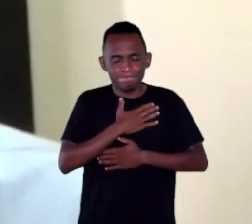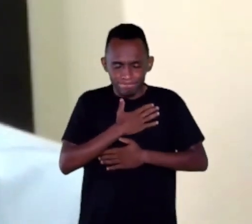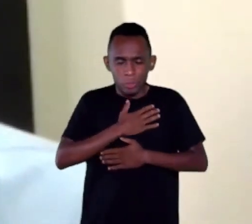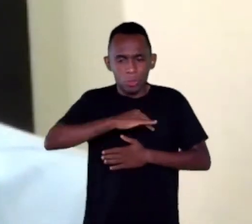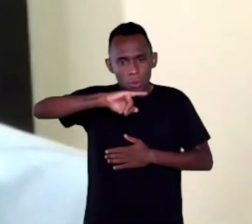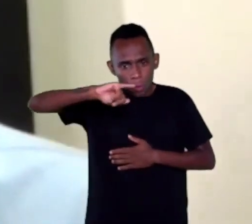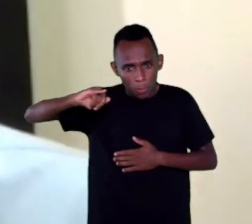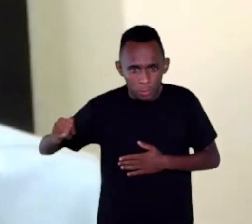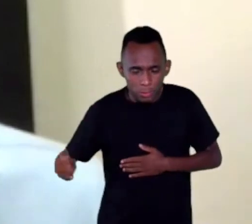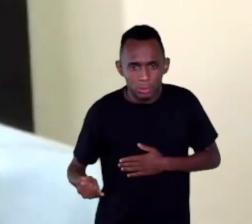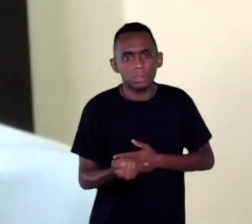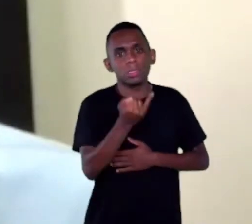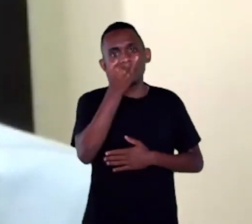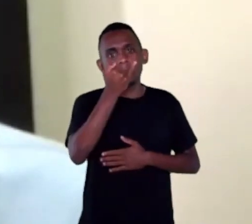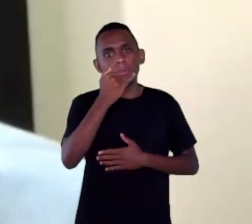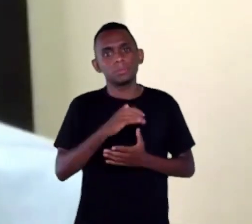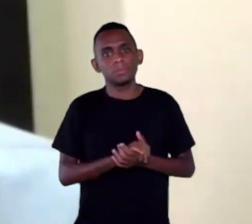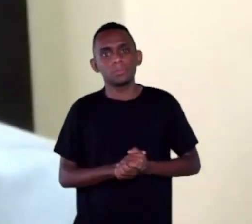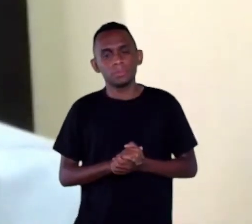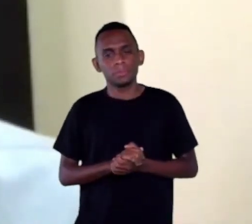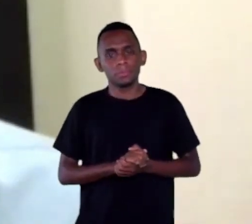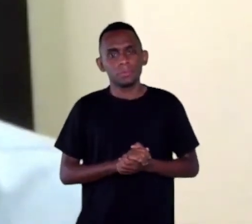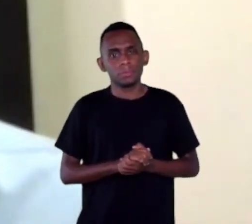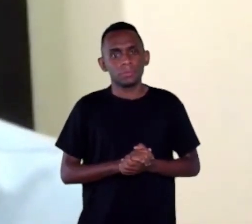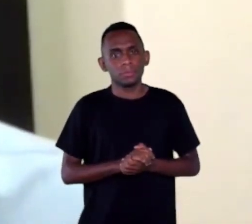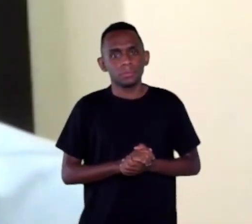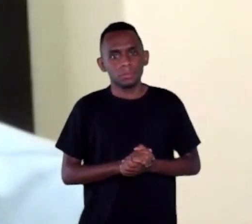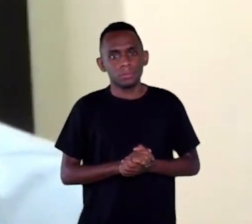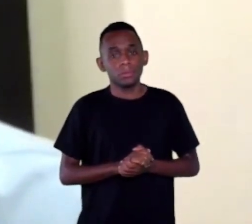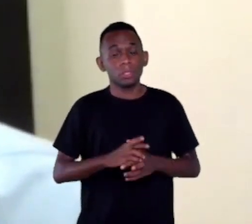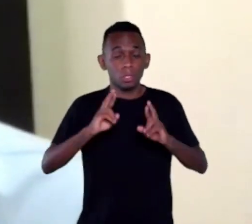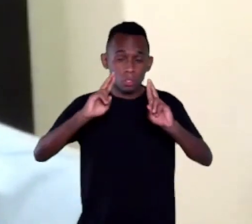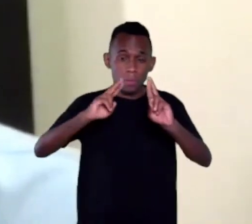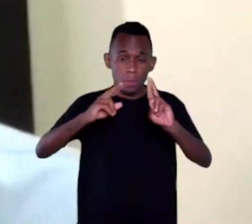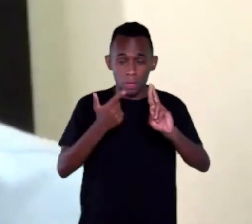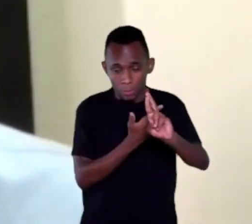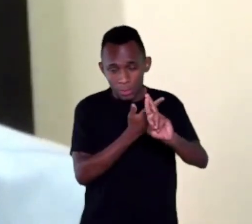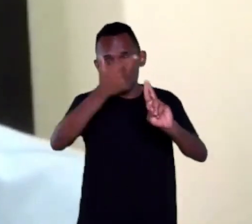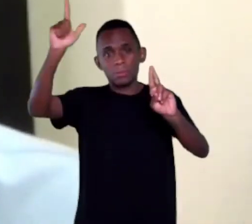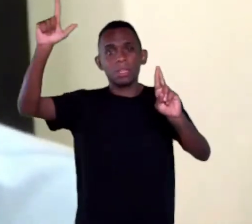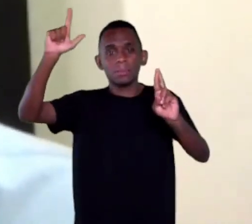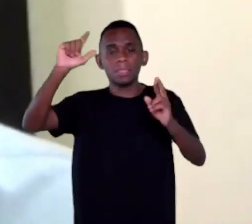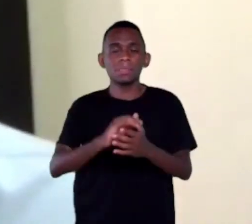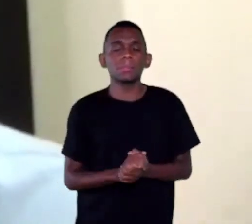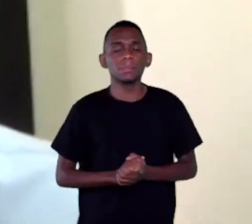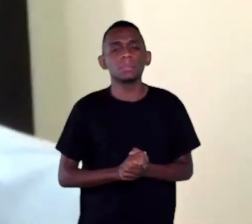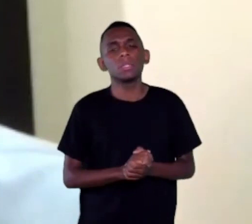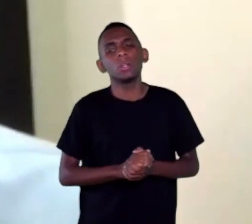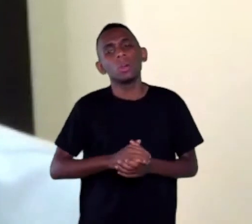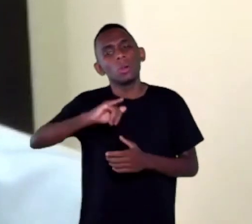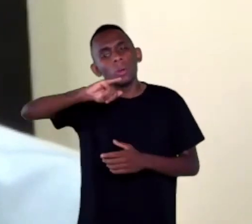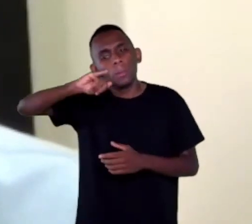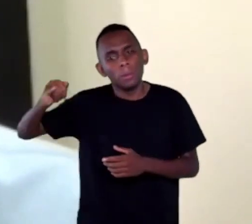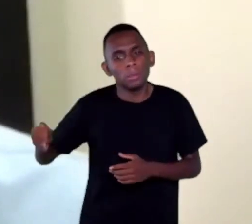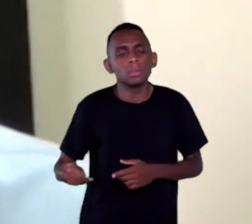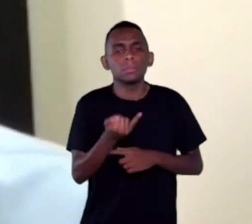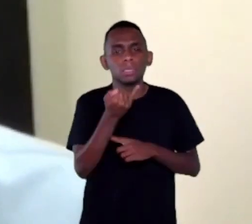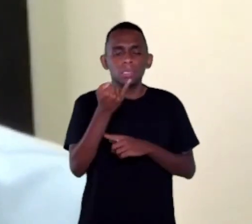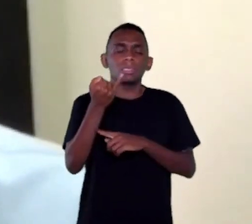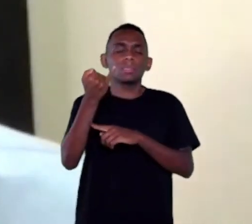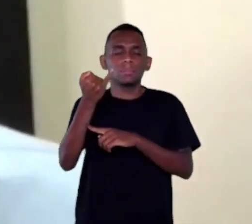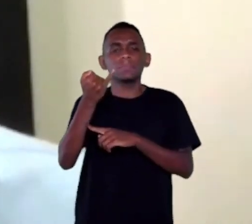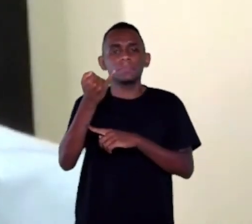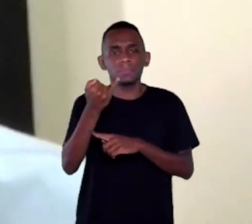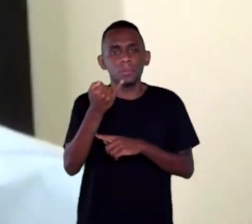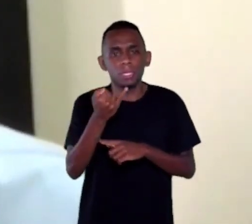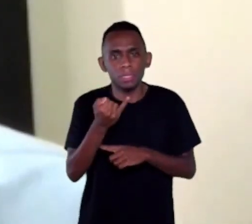essa entrevista. Espero passar por outras, né, quando lançar os próximos, e